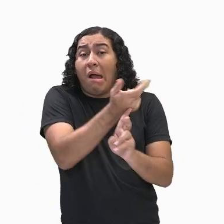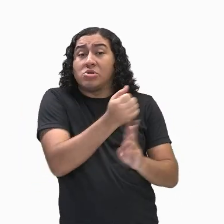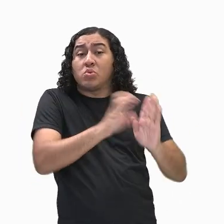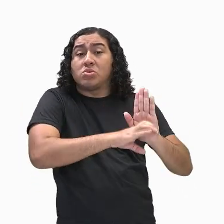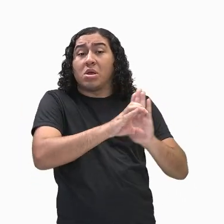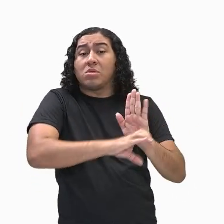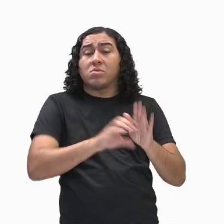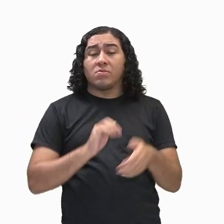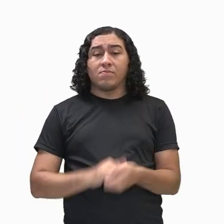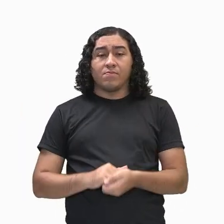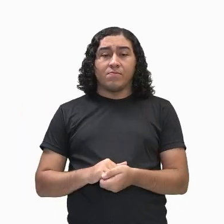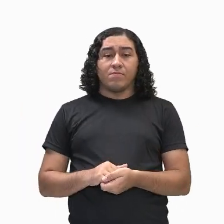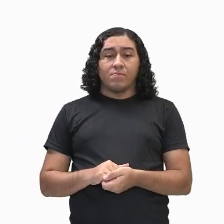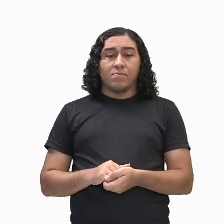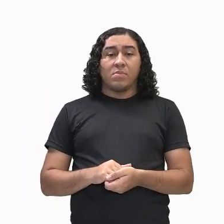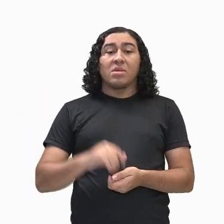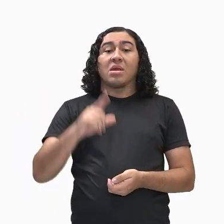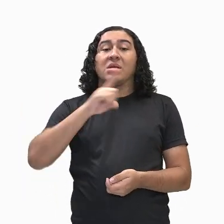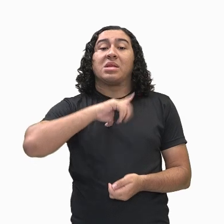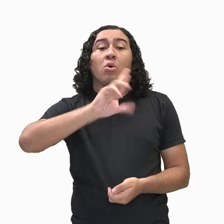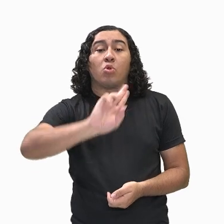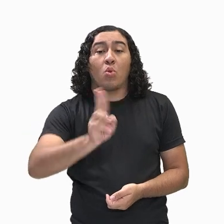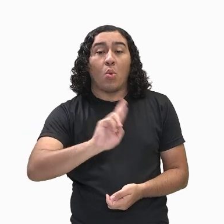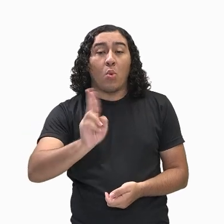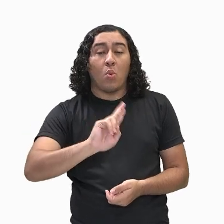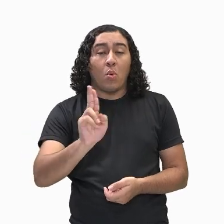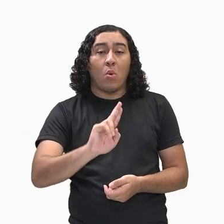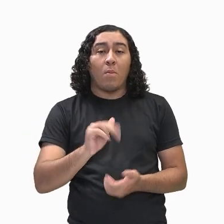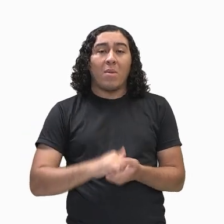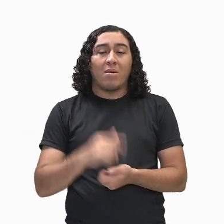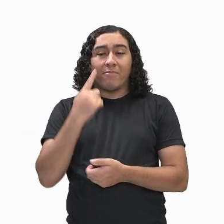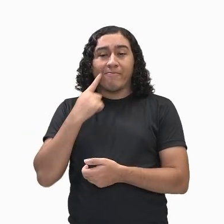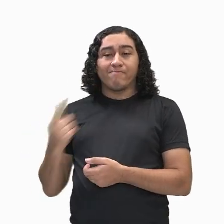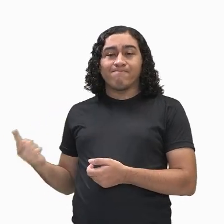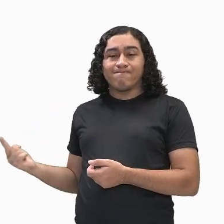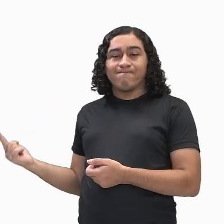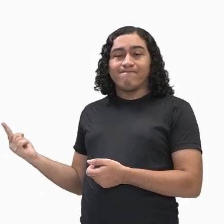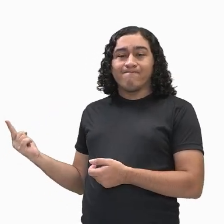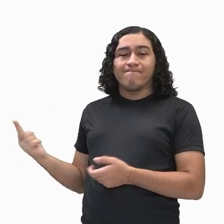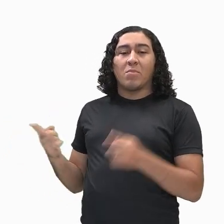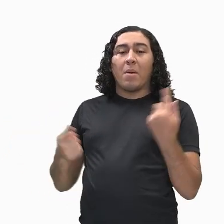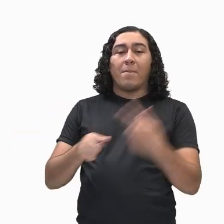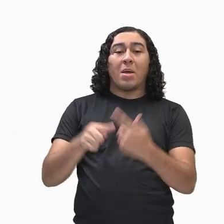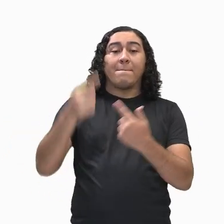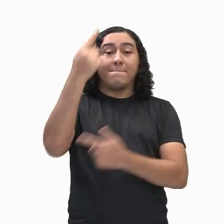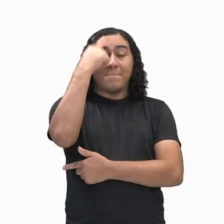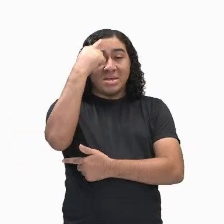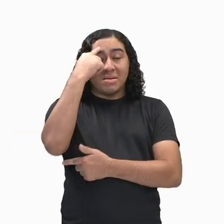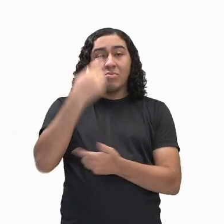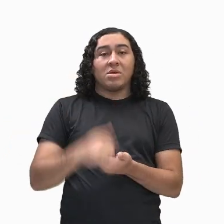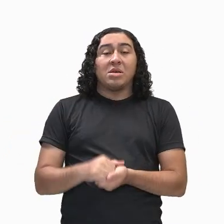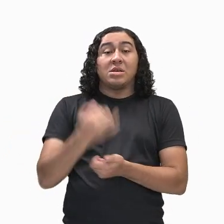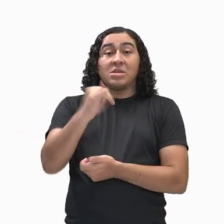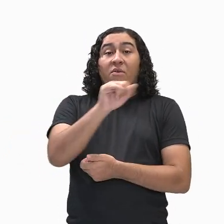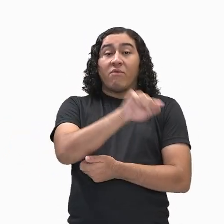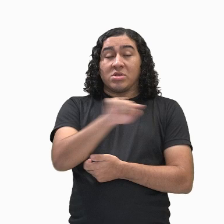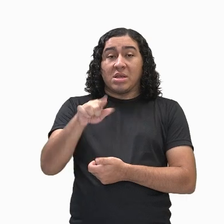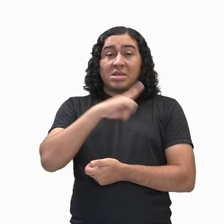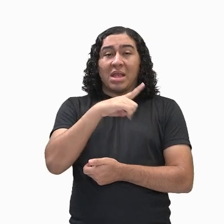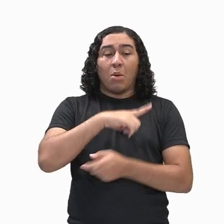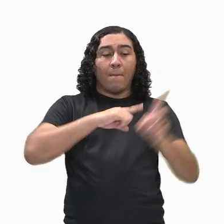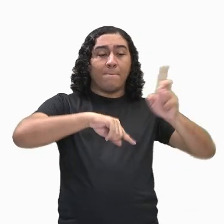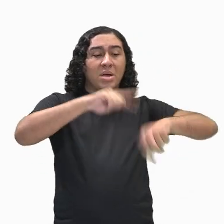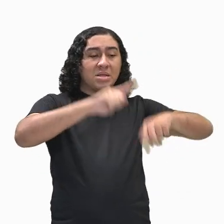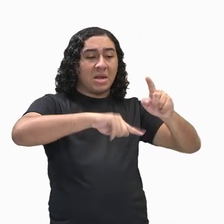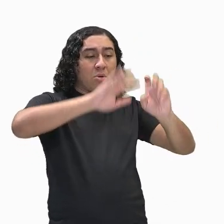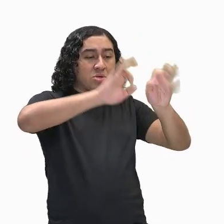cantinho está assinado, porque o Duchamp ele acreditava que se você tirasse um objeto do seu contexto